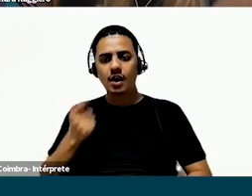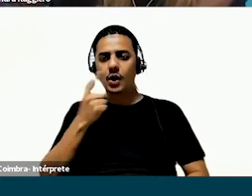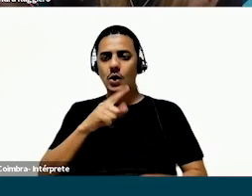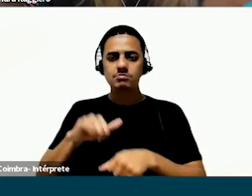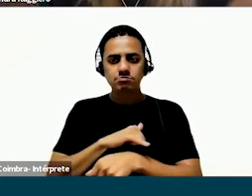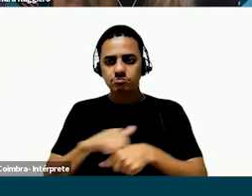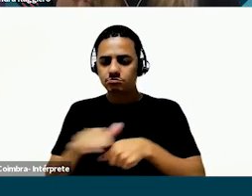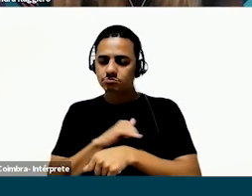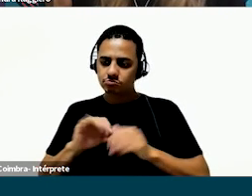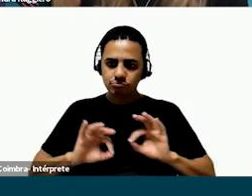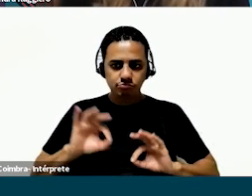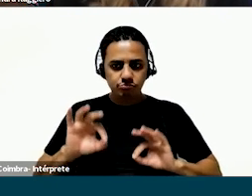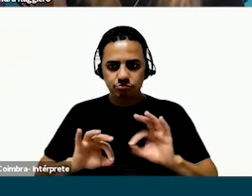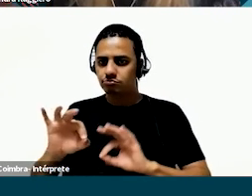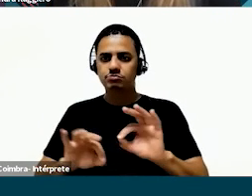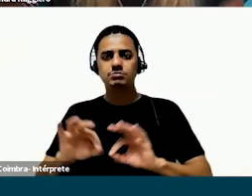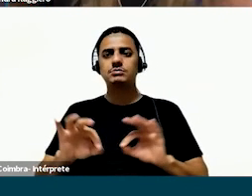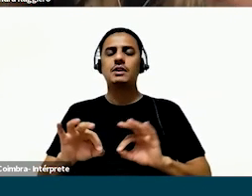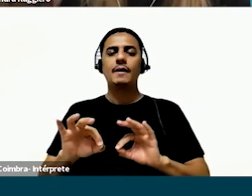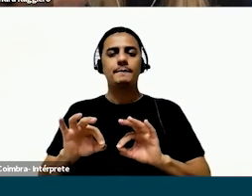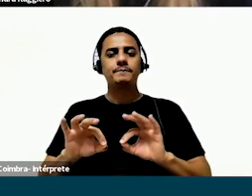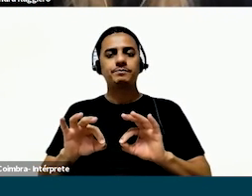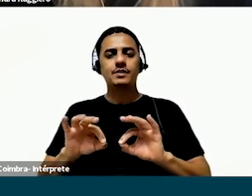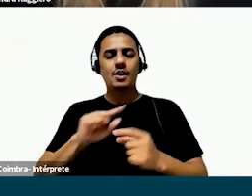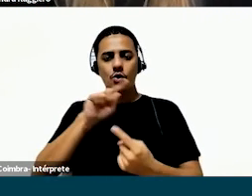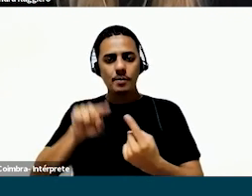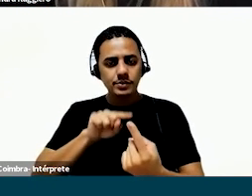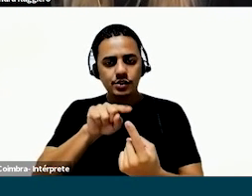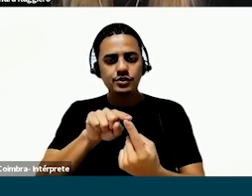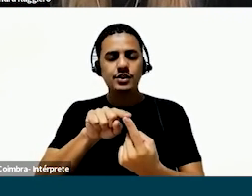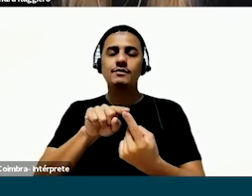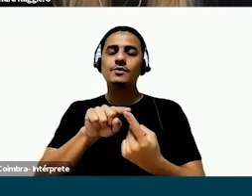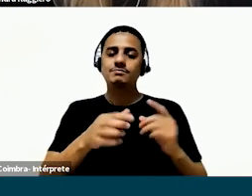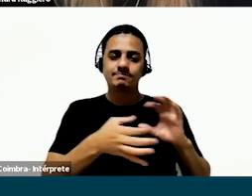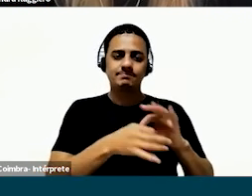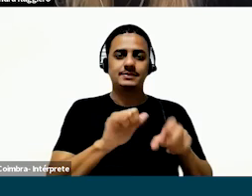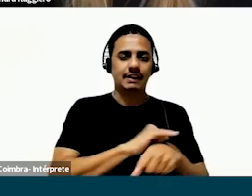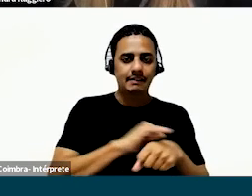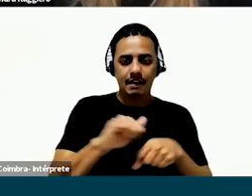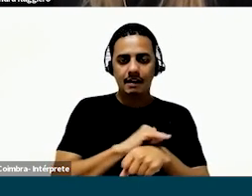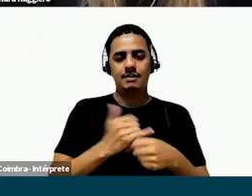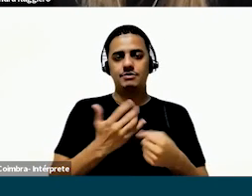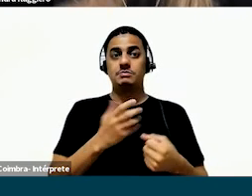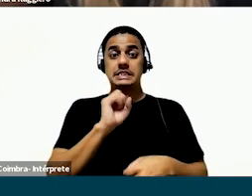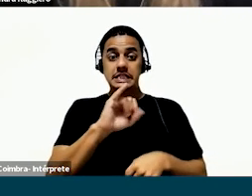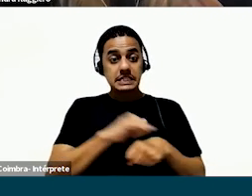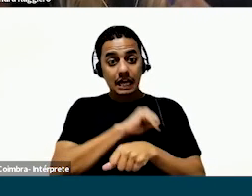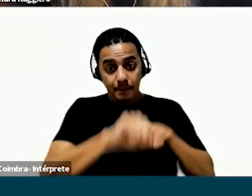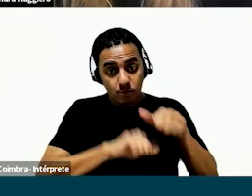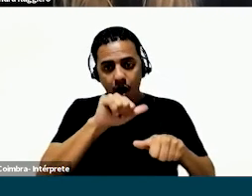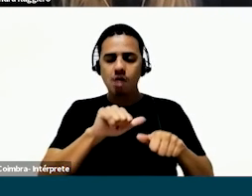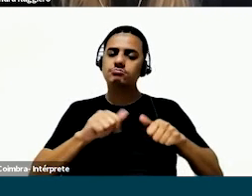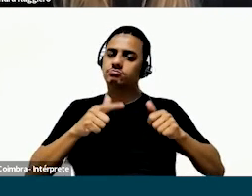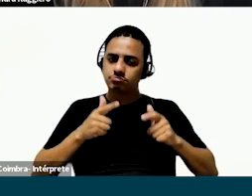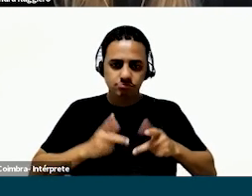a nossa execução de acordo com a estratégia que talvez mudou ou